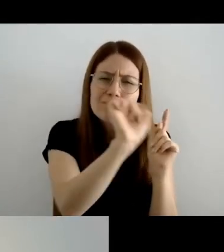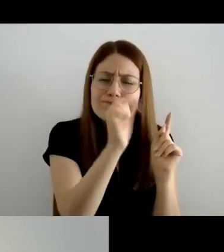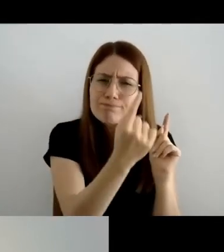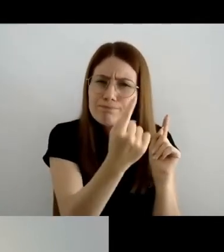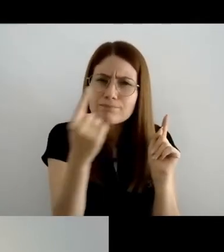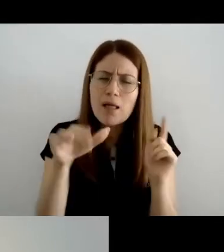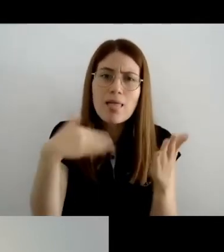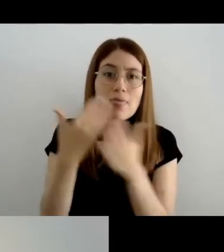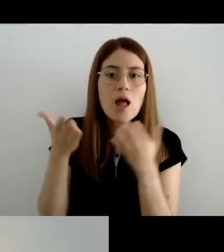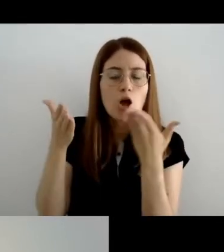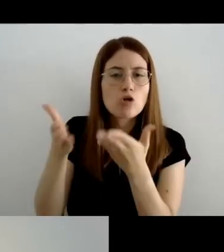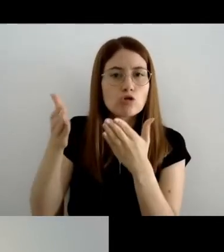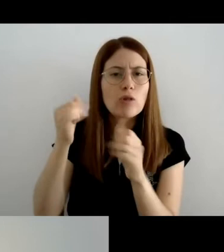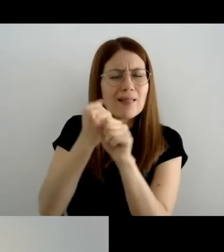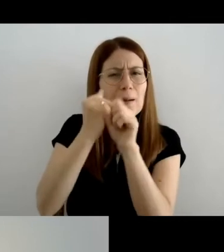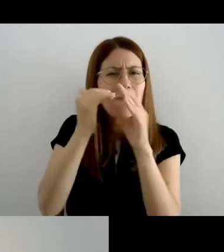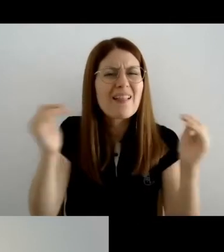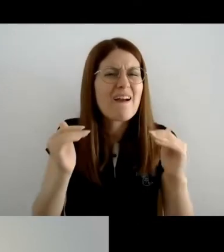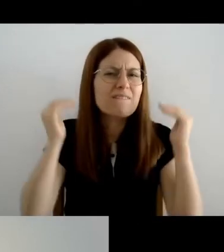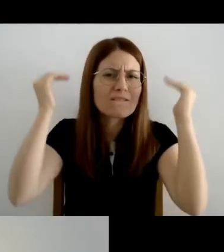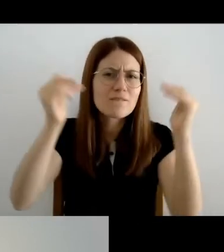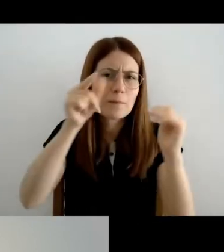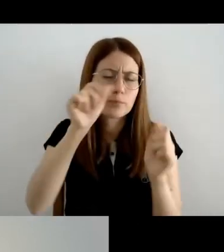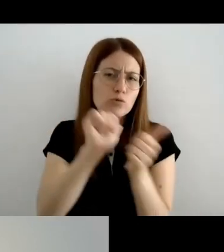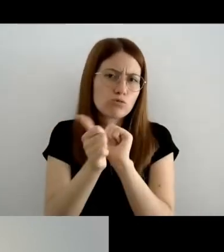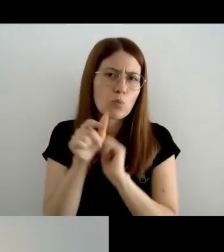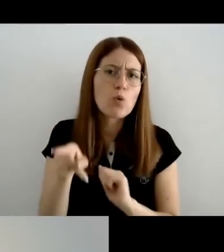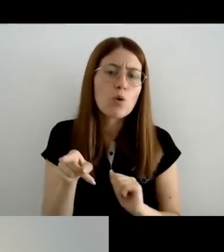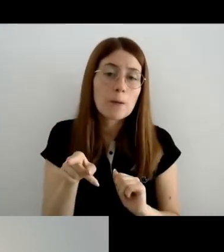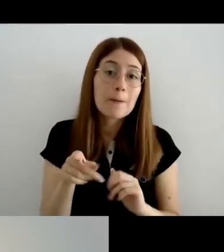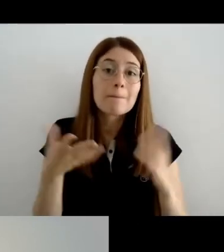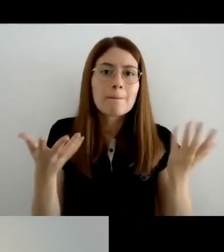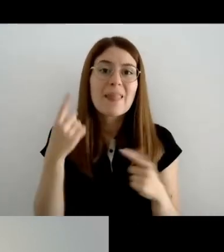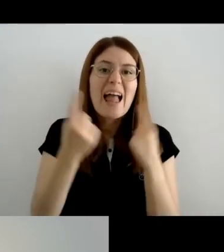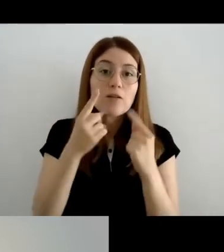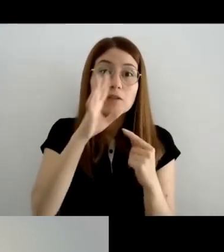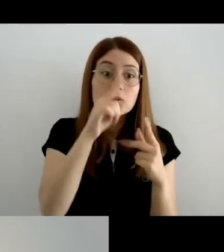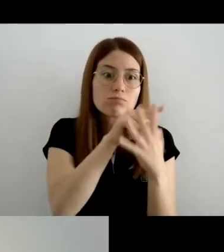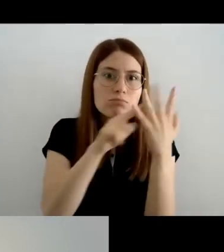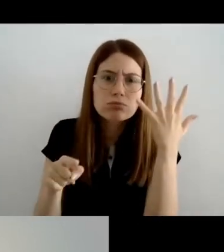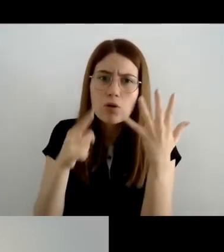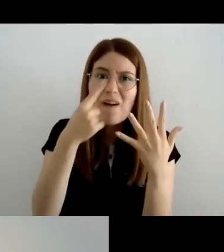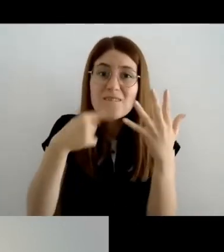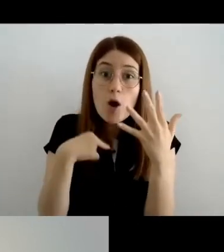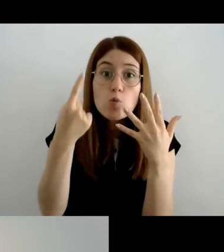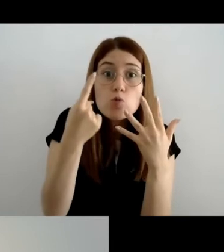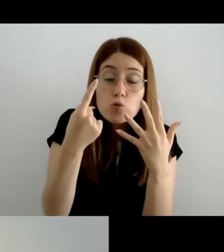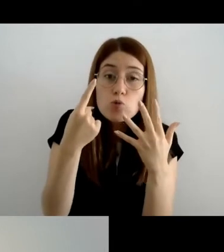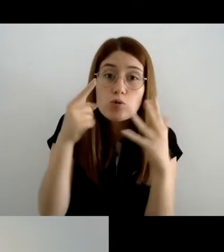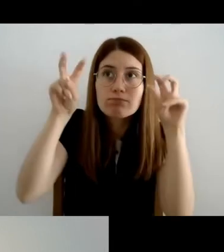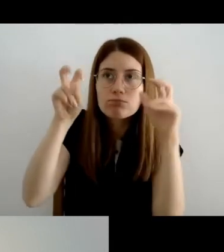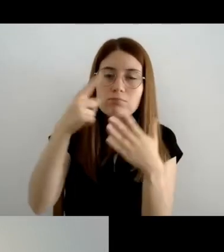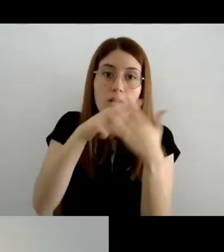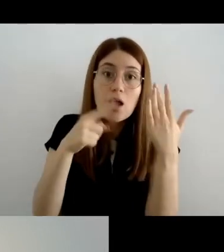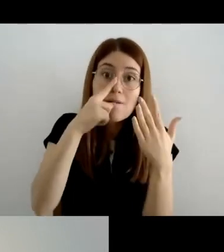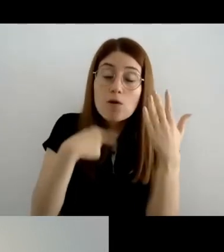é o desempenho de alto rendimento da equipa ou do atleta. E às vezes basta só falhar uma ou outra peça, entre aspas, nesta